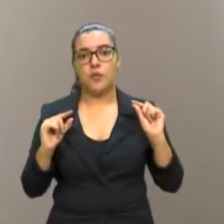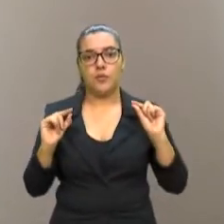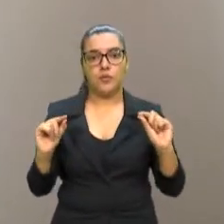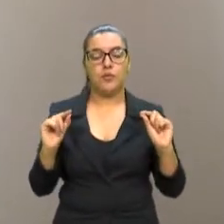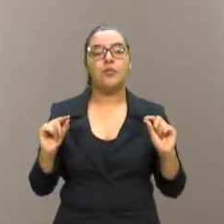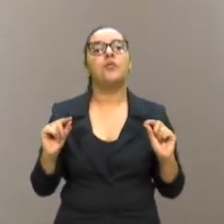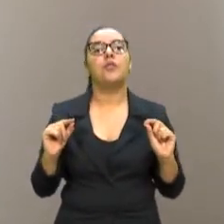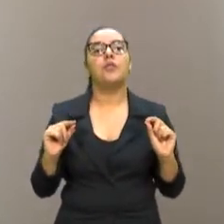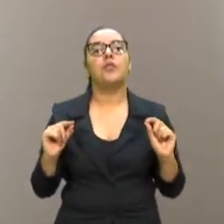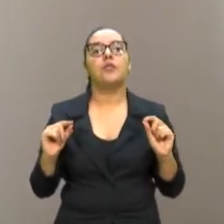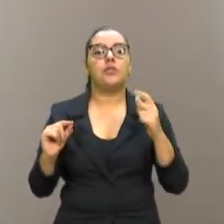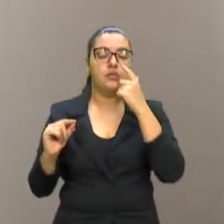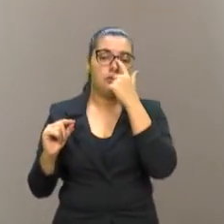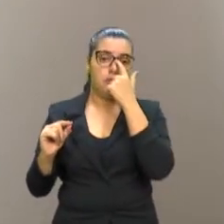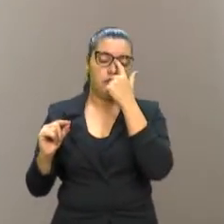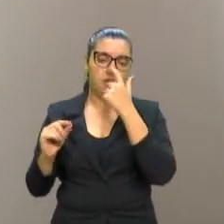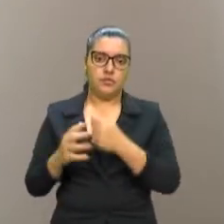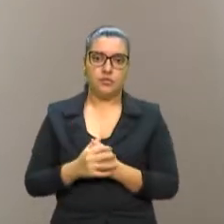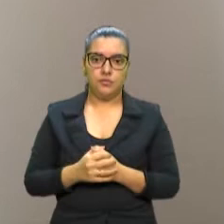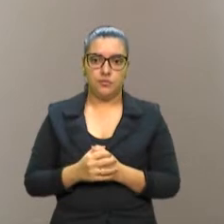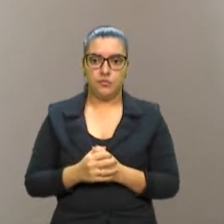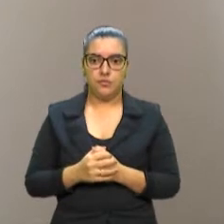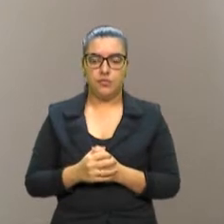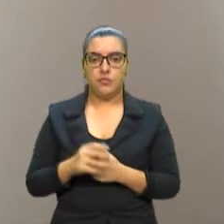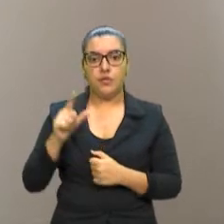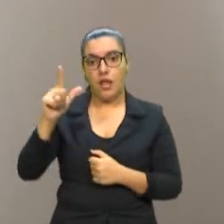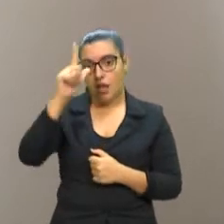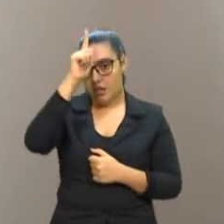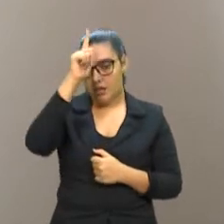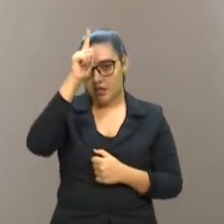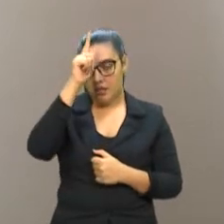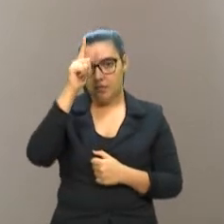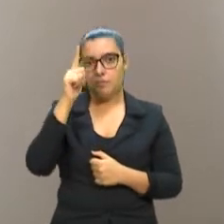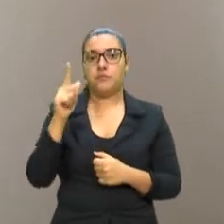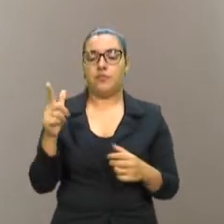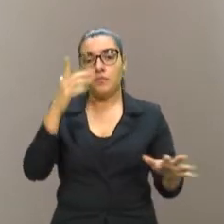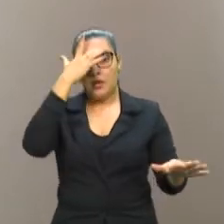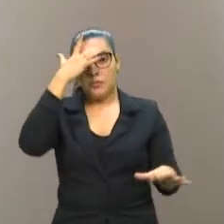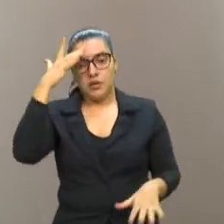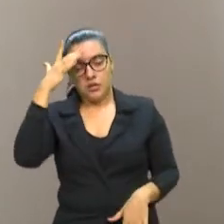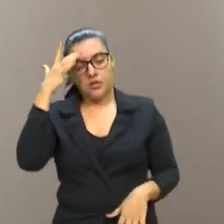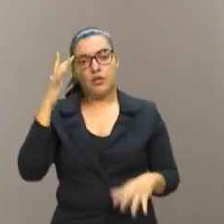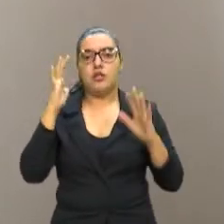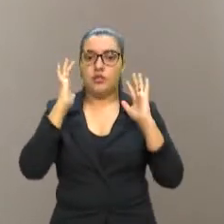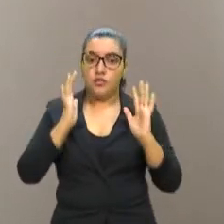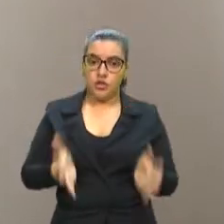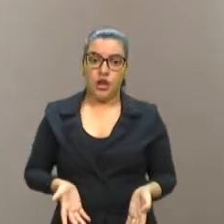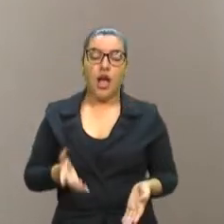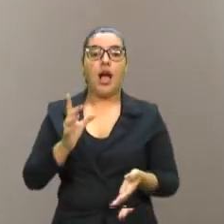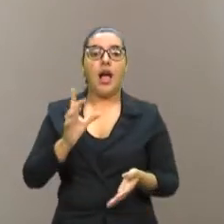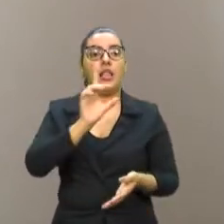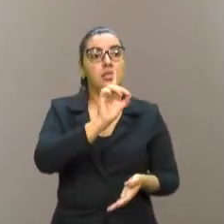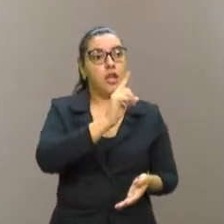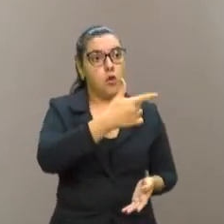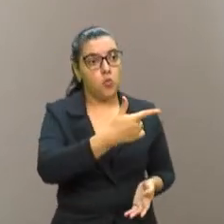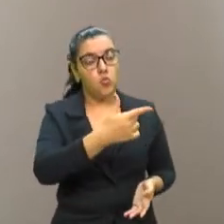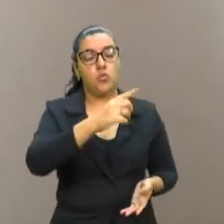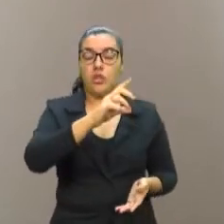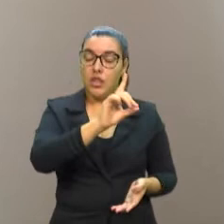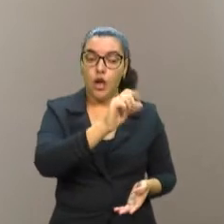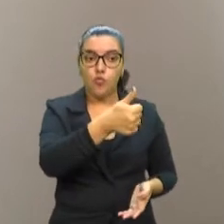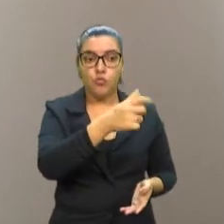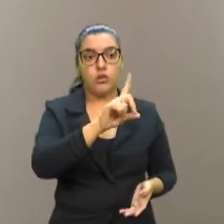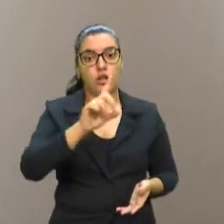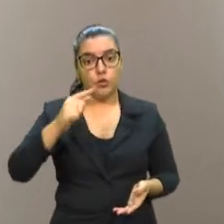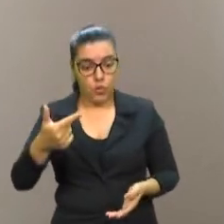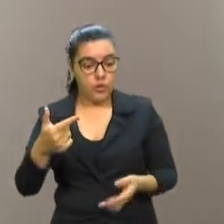que na Alemanha, mesmo para aquelas pessoas que já tomaram as duas doses de vacina